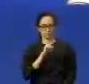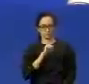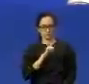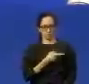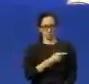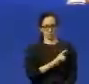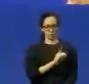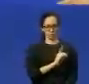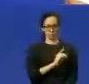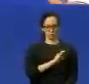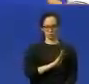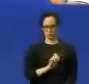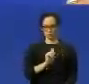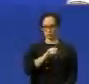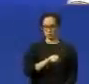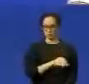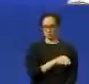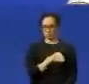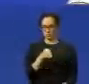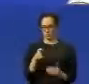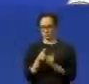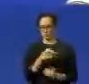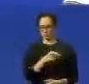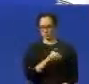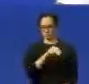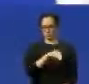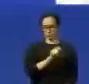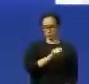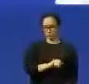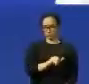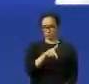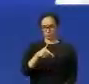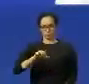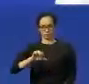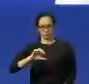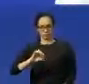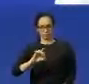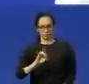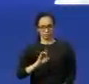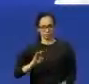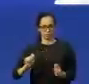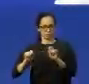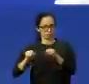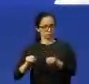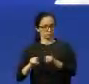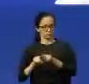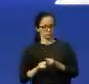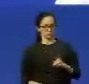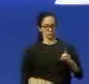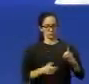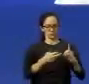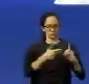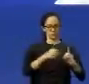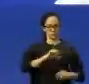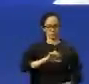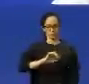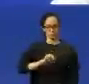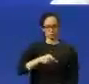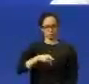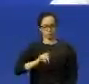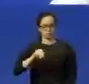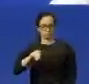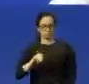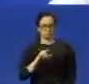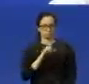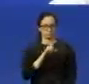dB para cada quilômetro, 90 dB para um valor D. Então, nós temos D igual a 90 quilômetros, alternativa